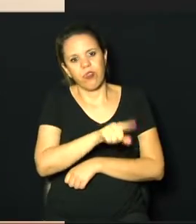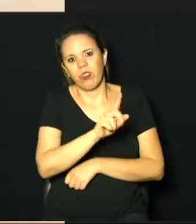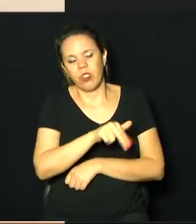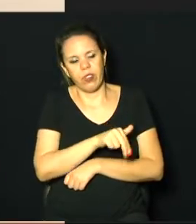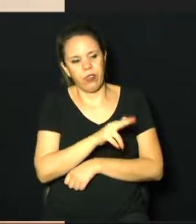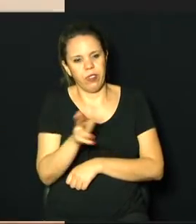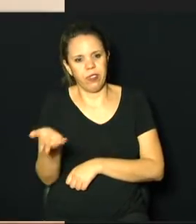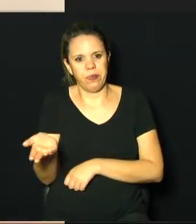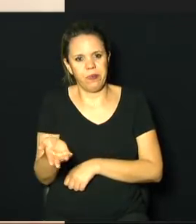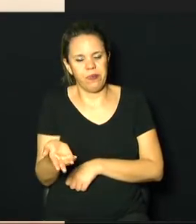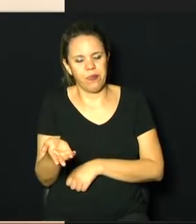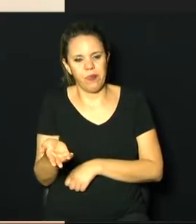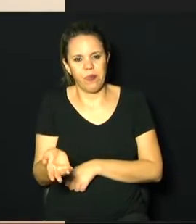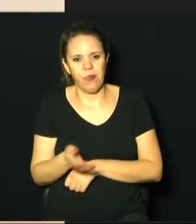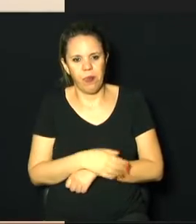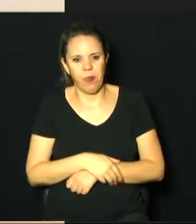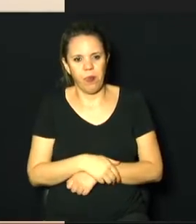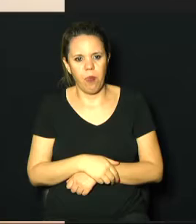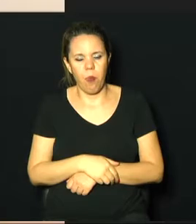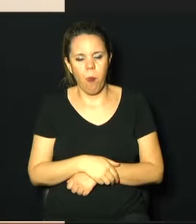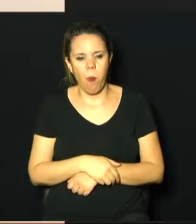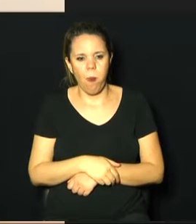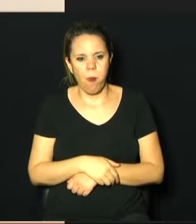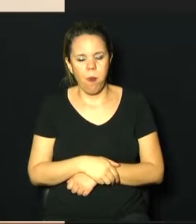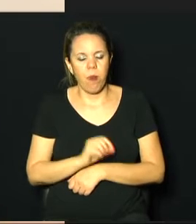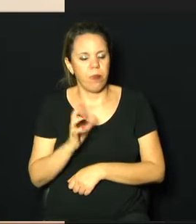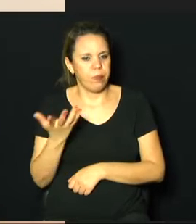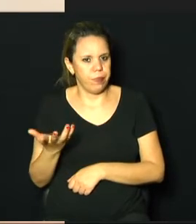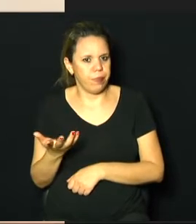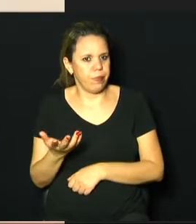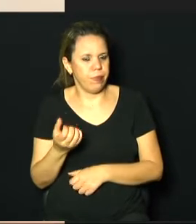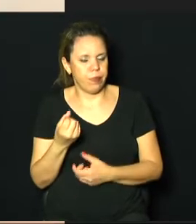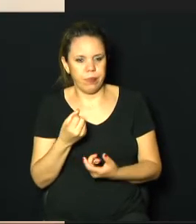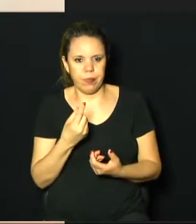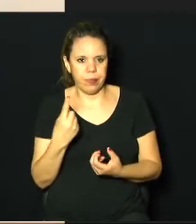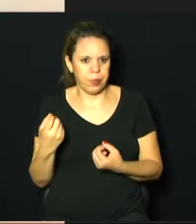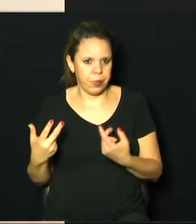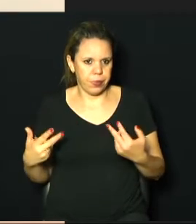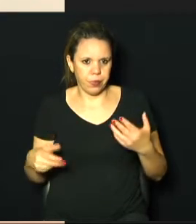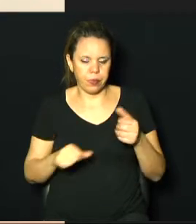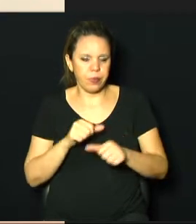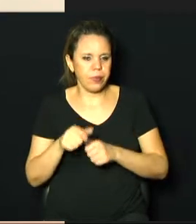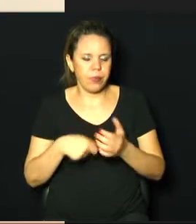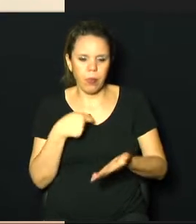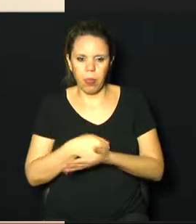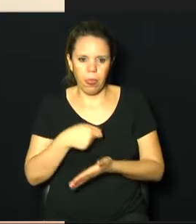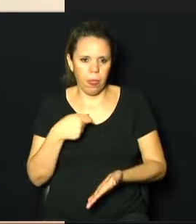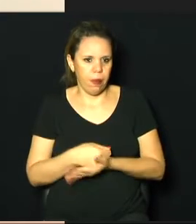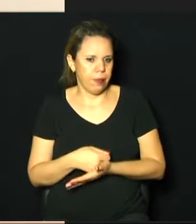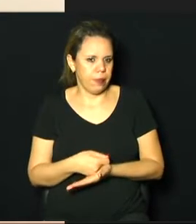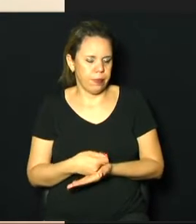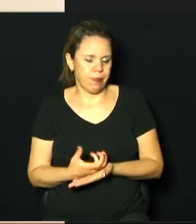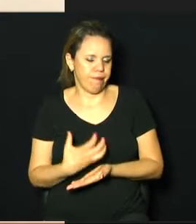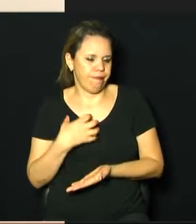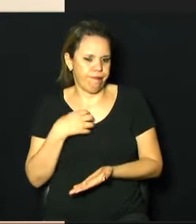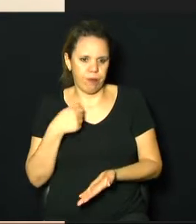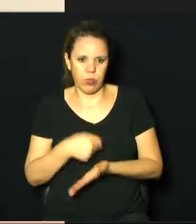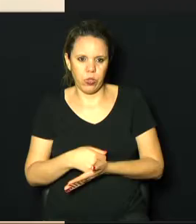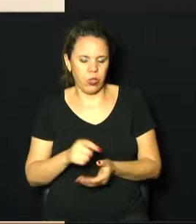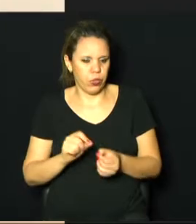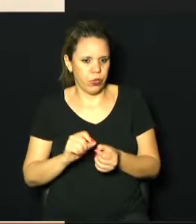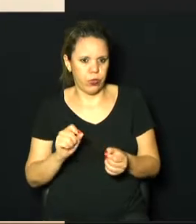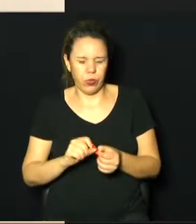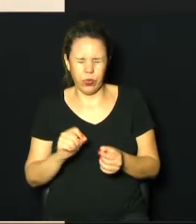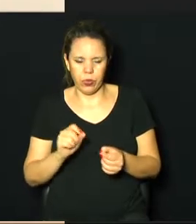foi. Aí, só que o que acontece? Quando as coisas tornam-se obrigatórias, né? Porque aí a gente se viu obrigado a ter que